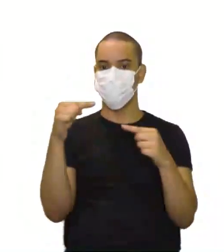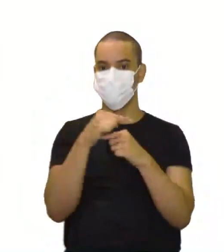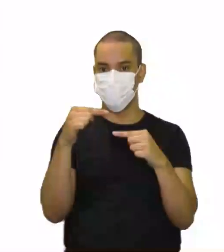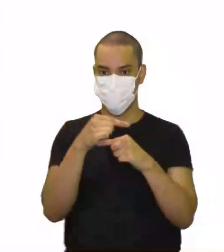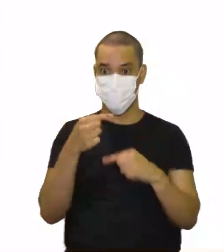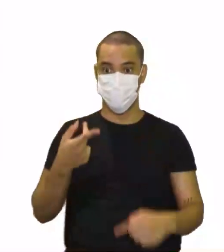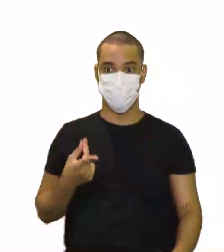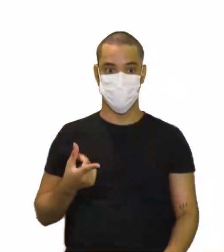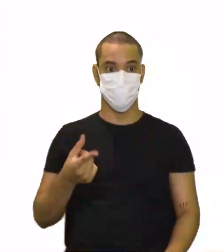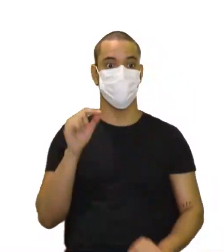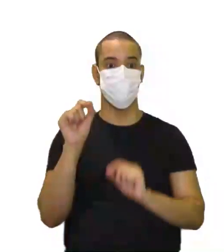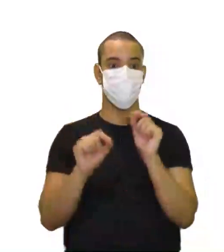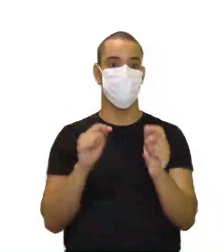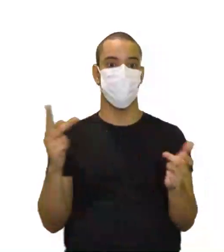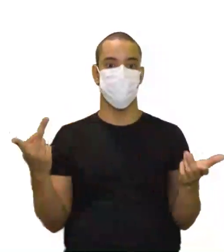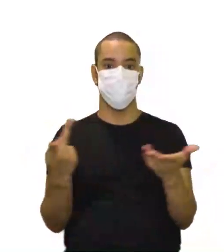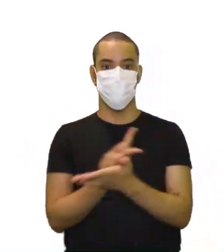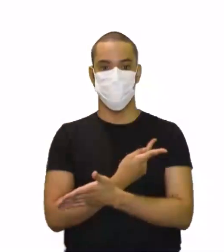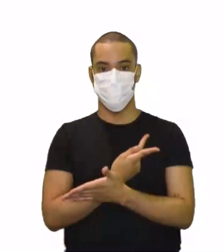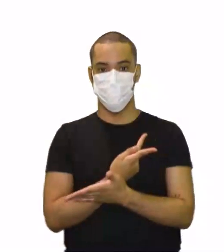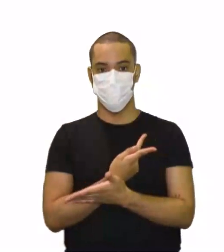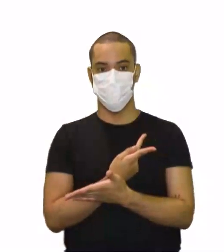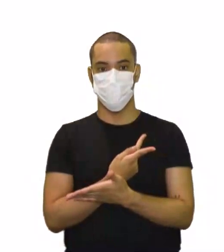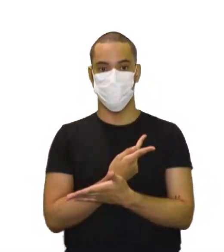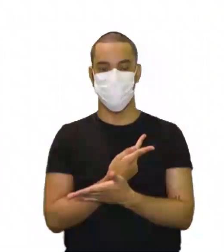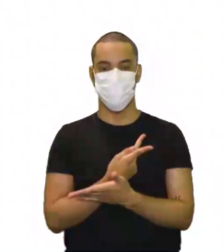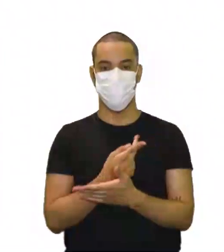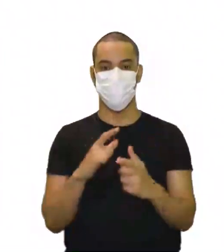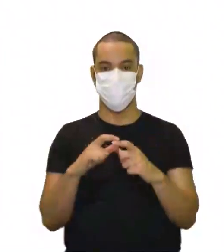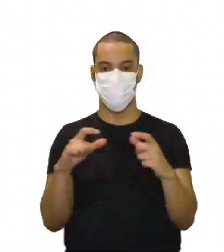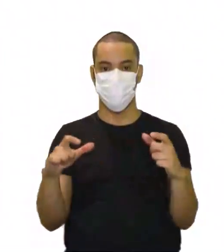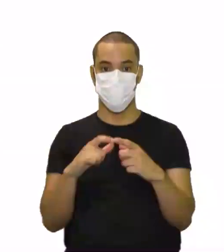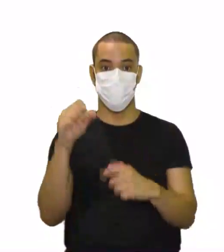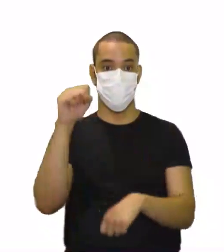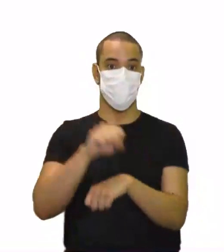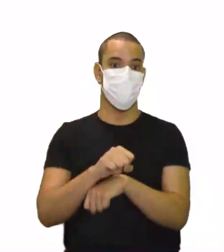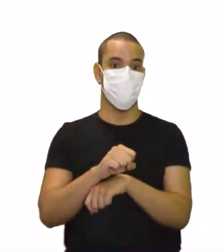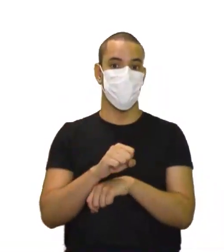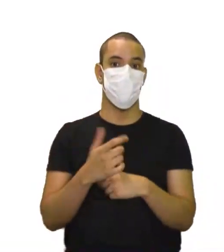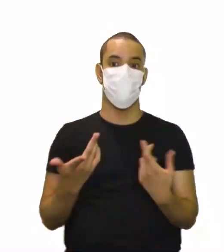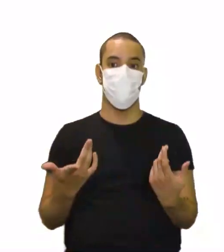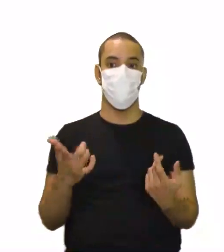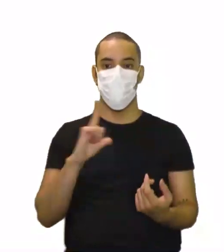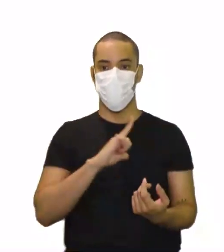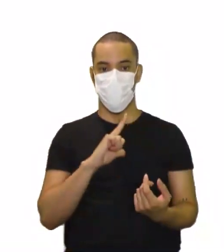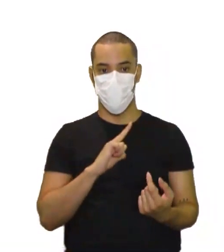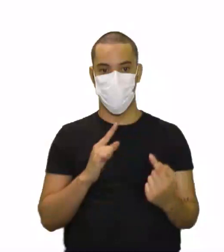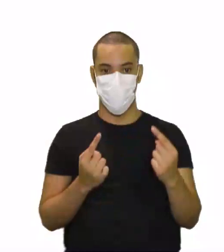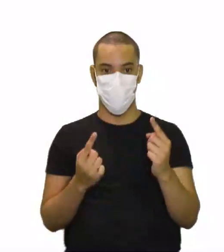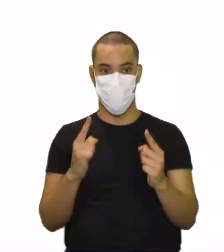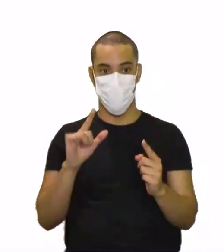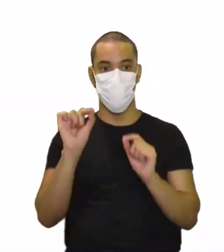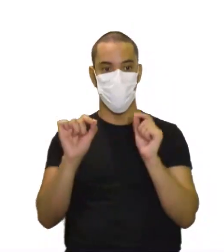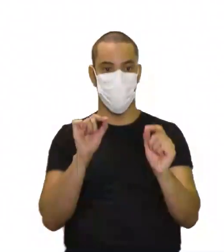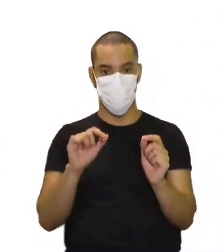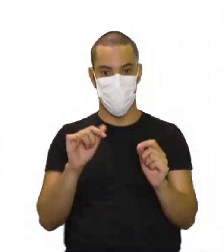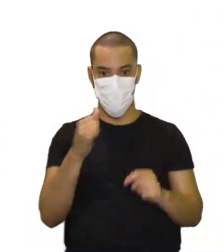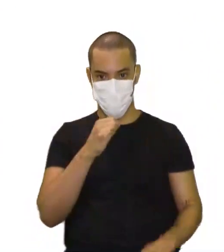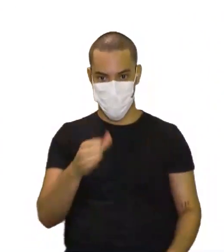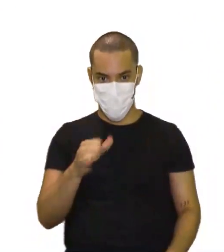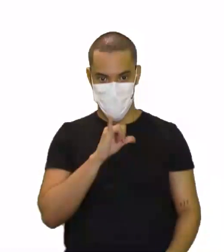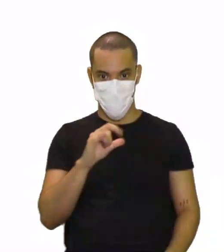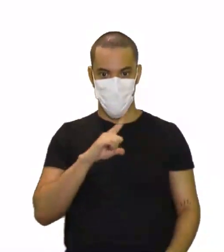se mantém. O que ocorre quando essa barra para? As cargas são redistribuídas invertendo a diferença de potencial entre